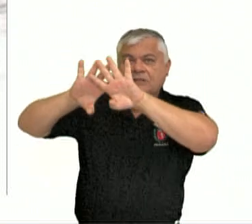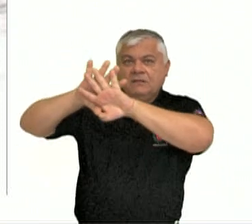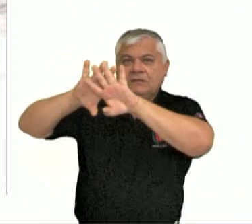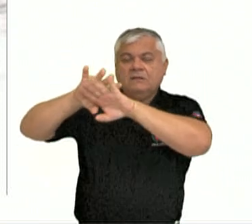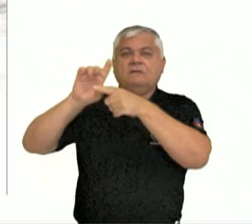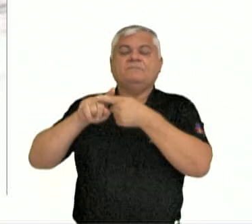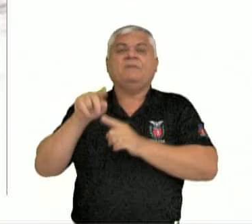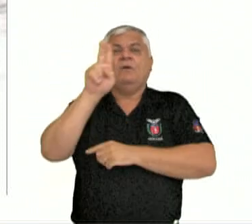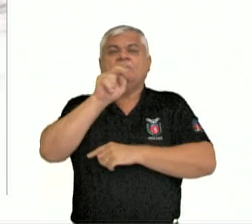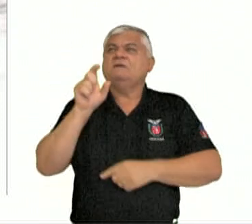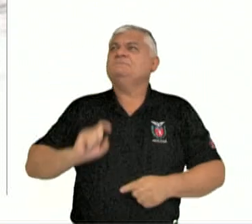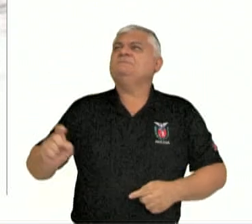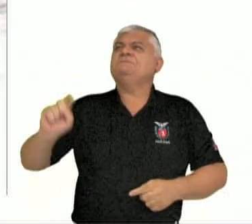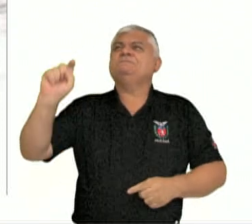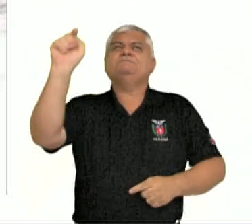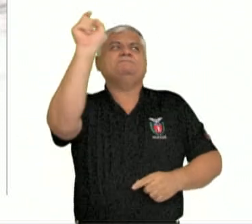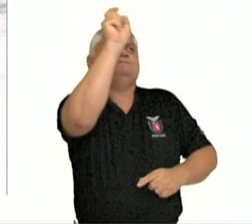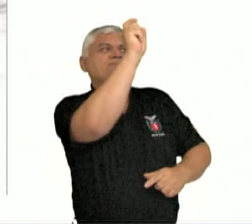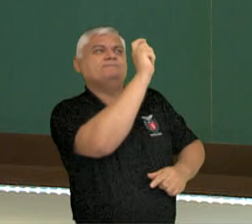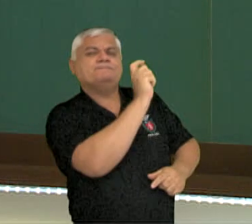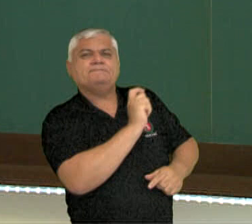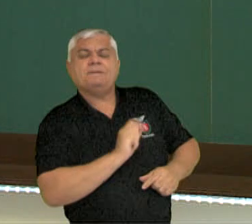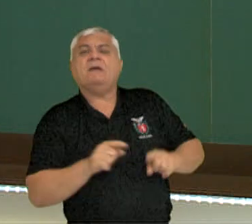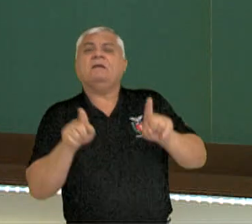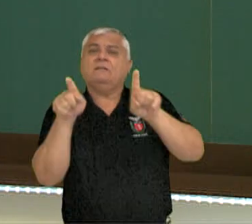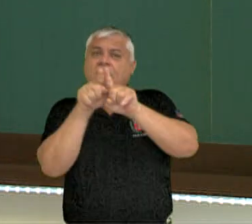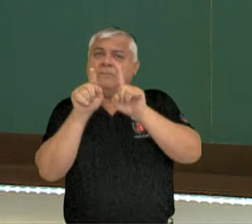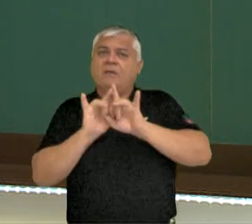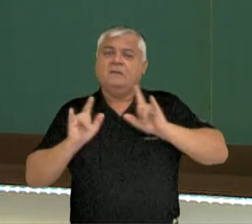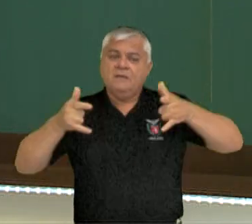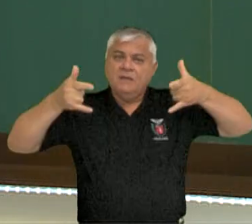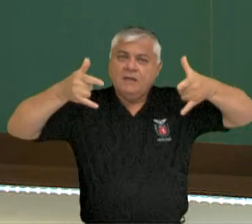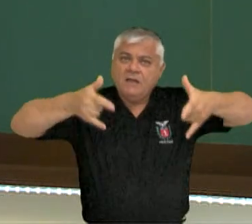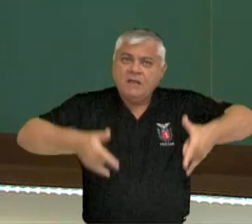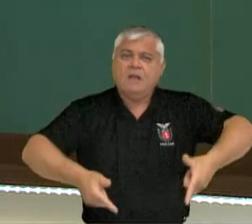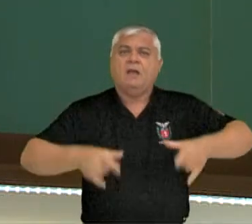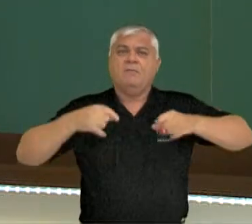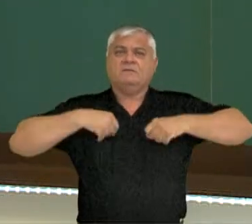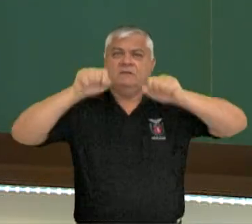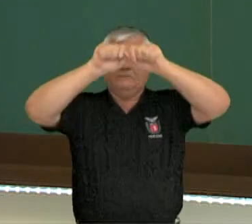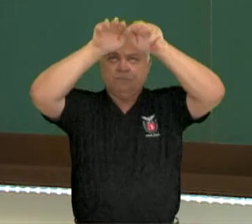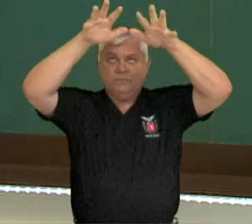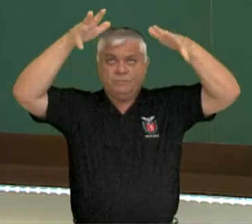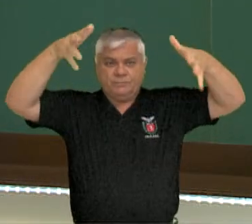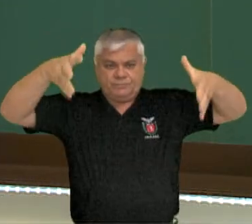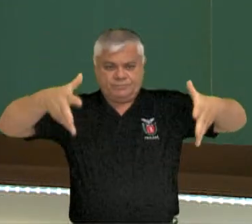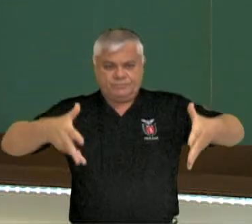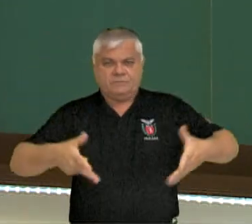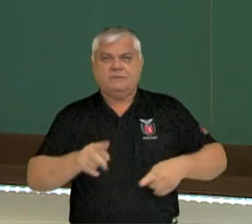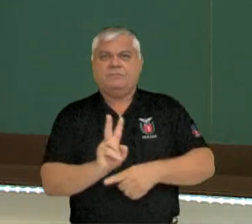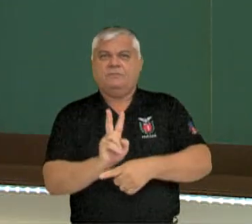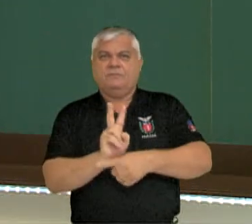utilizar inseticidas e proteger as camas, né, com cortinados, certo?